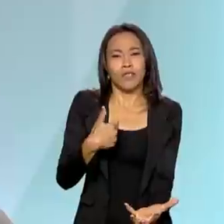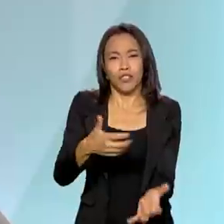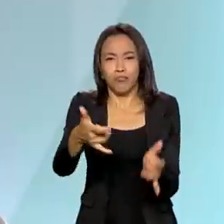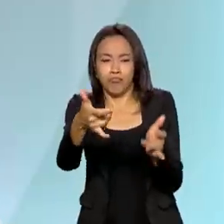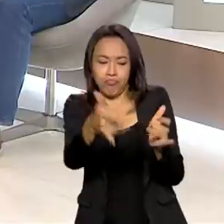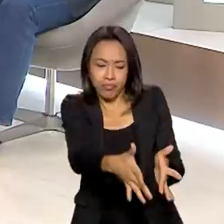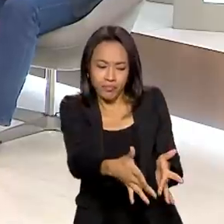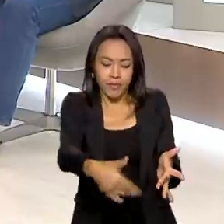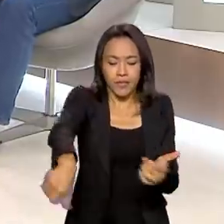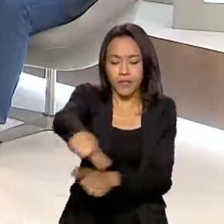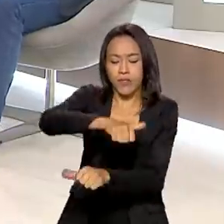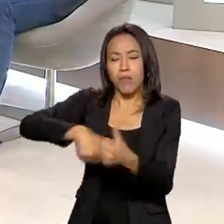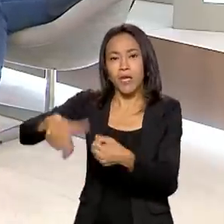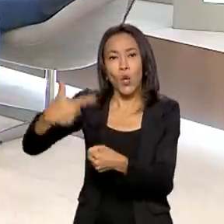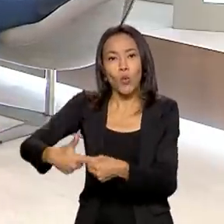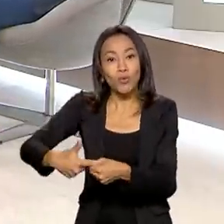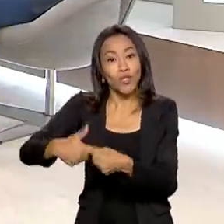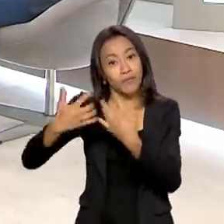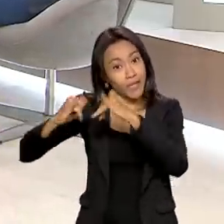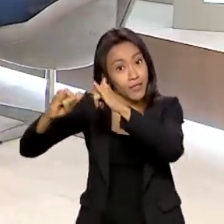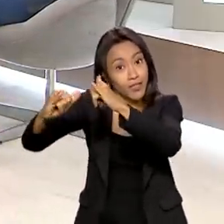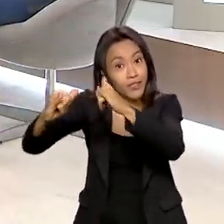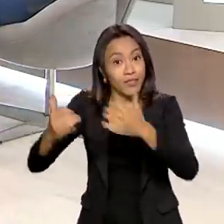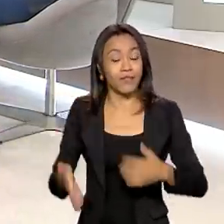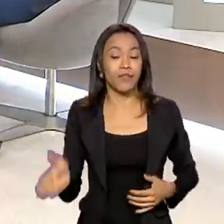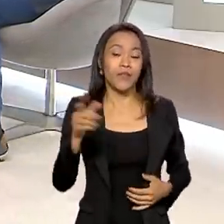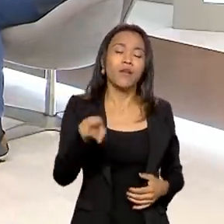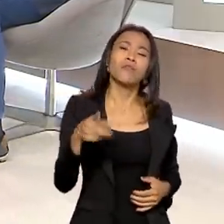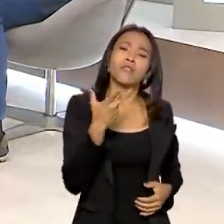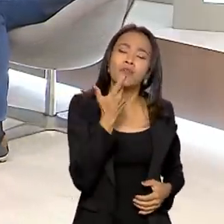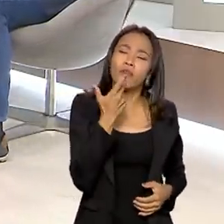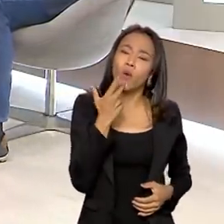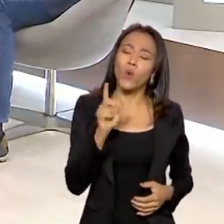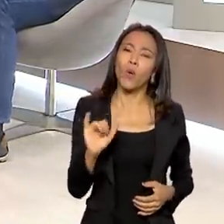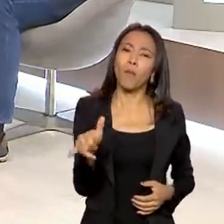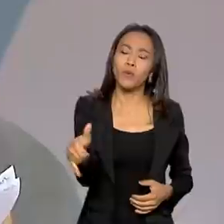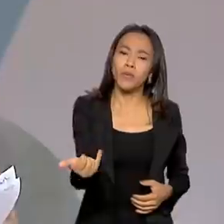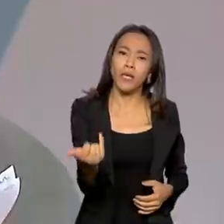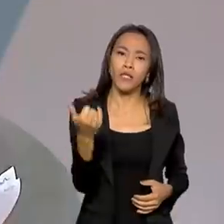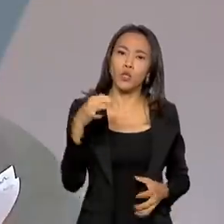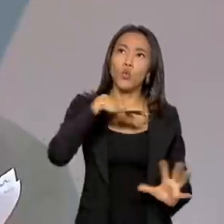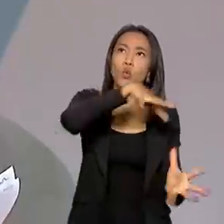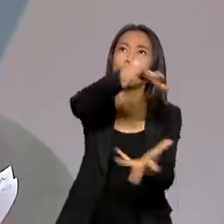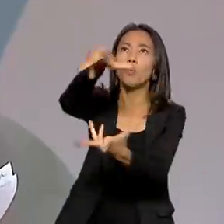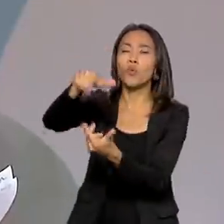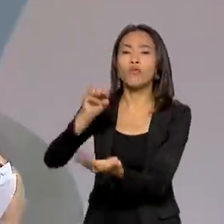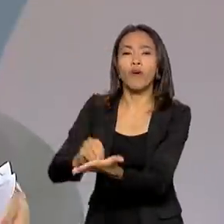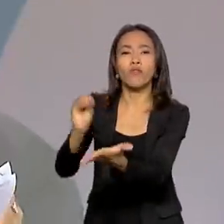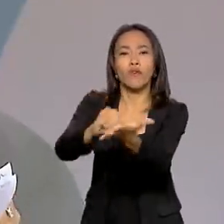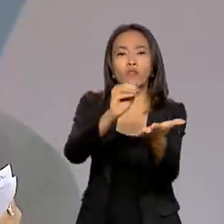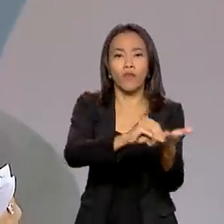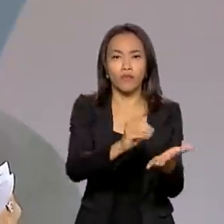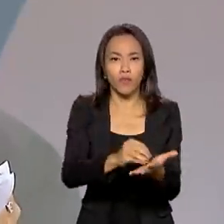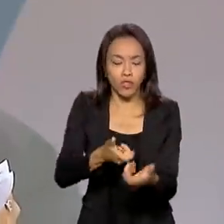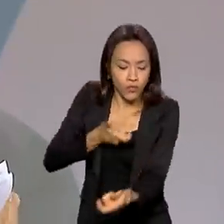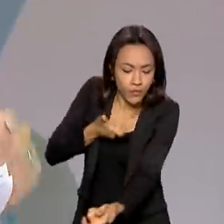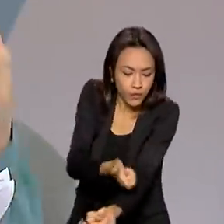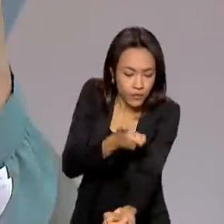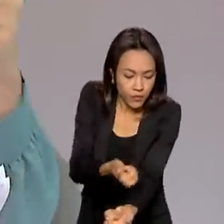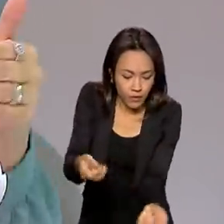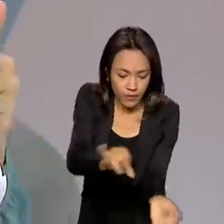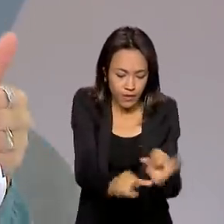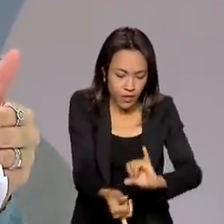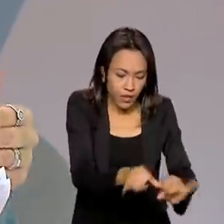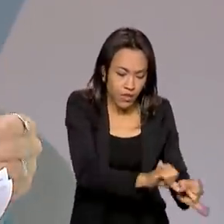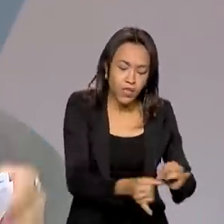e combustível. Ministro, o senhor falou em oportunidade. No momento aí que o mundo repercute a falta de fertilizantes, eu